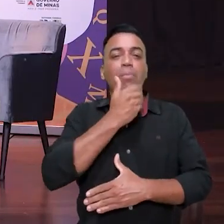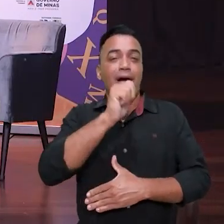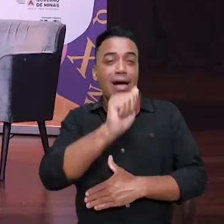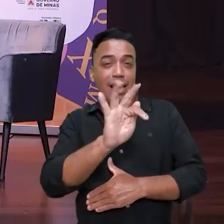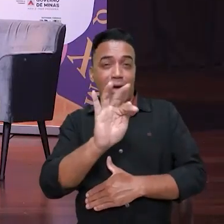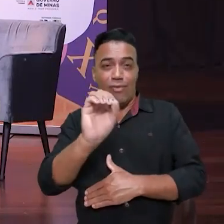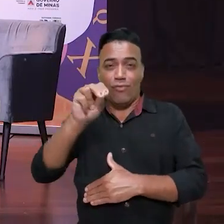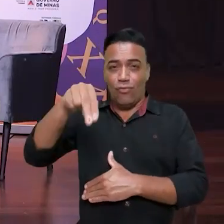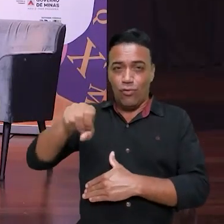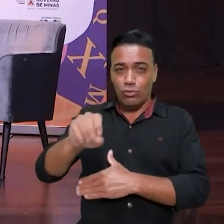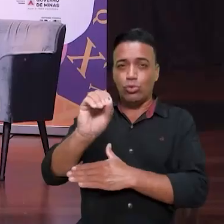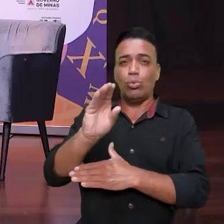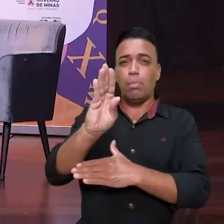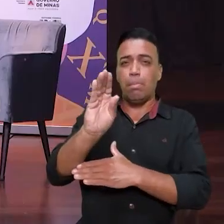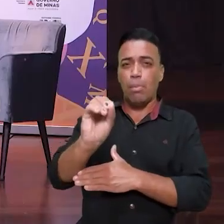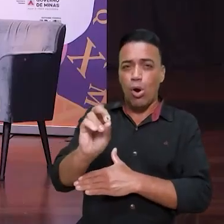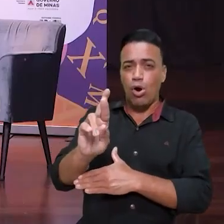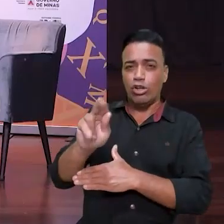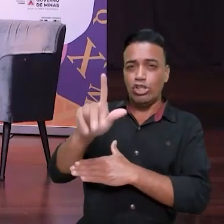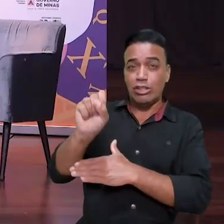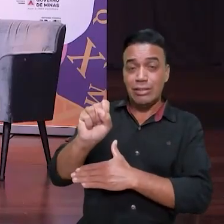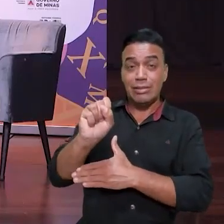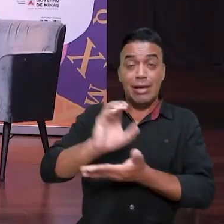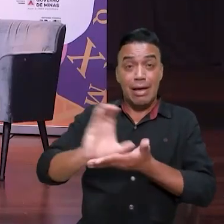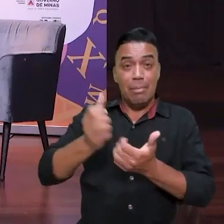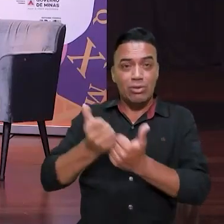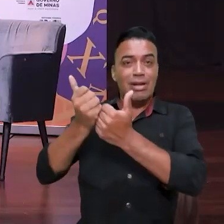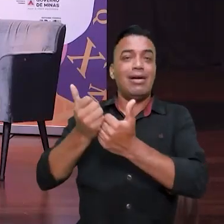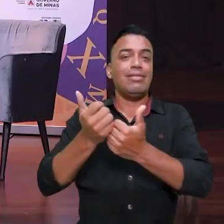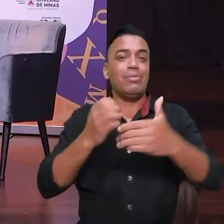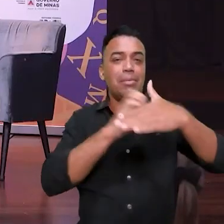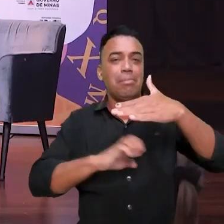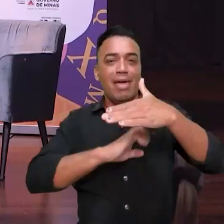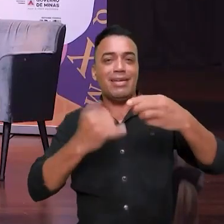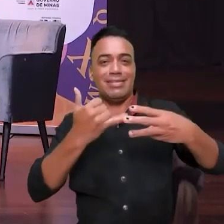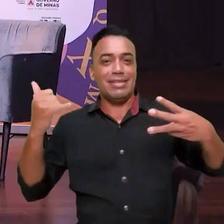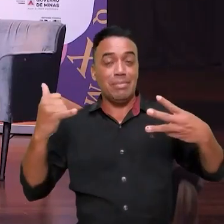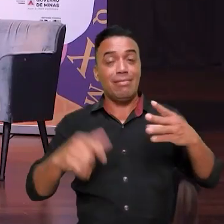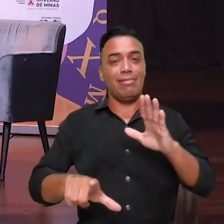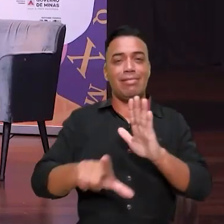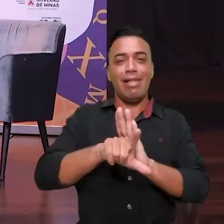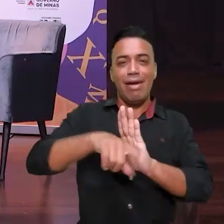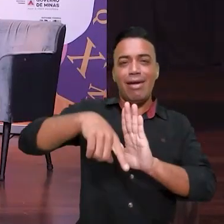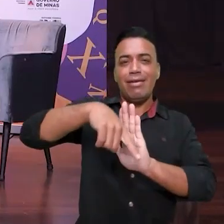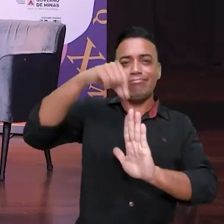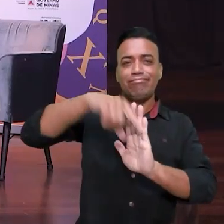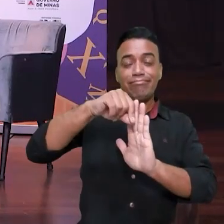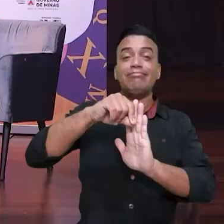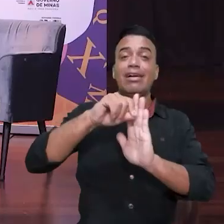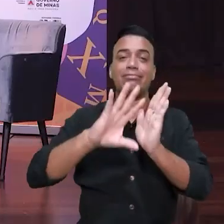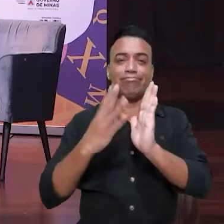palco foram dispostas 2 poltronas intercaladas por uma mesinha que carrega copos de água e de frente a outra mesinha que carrega